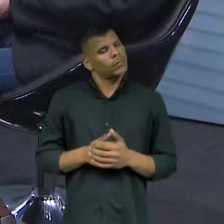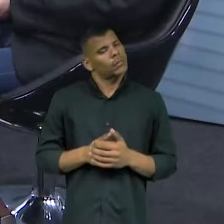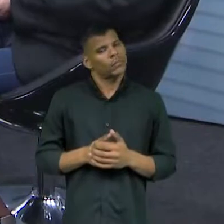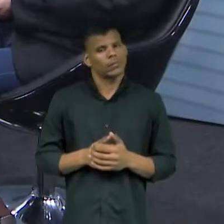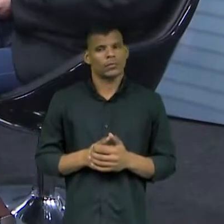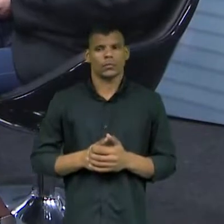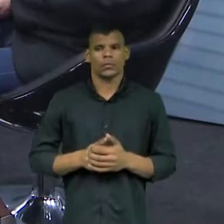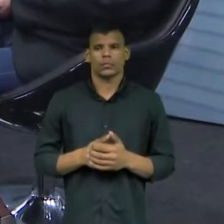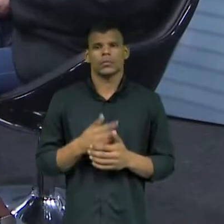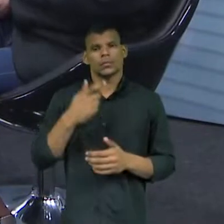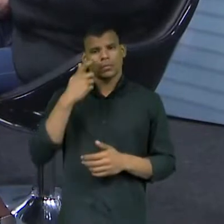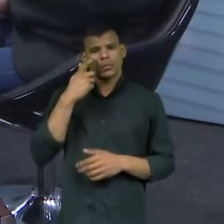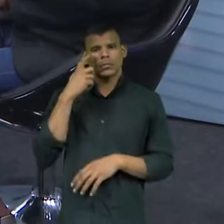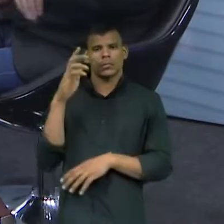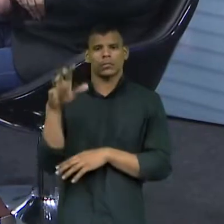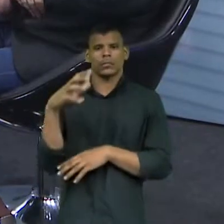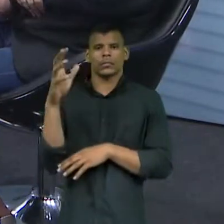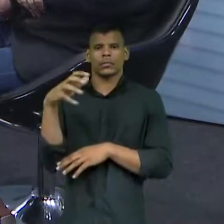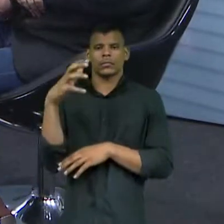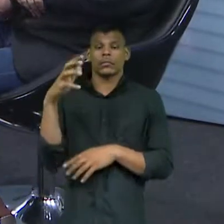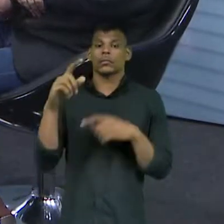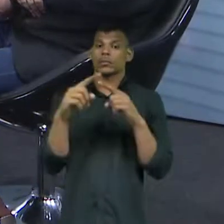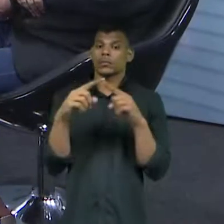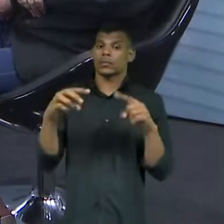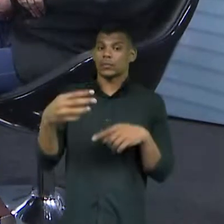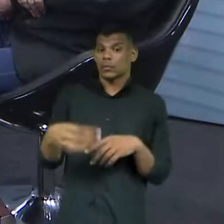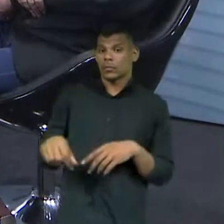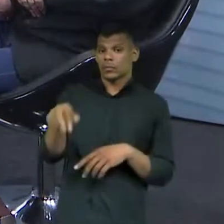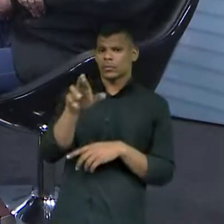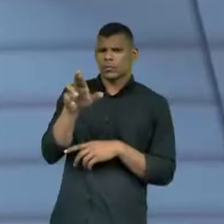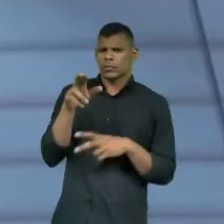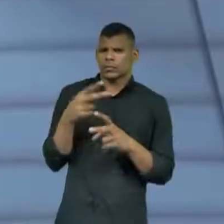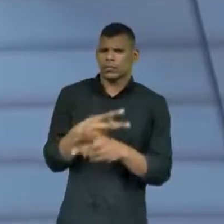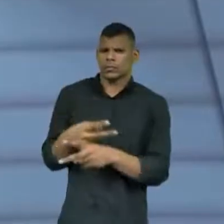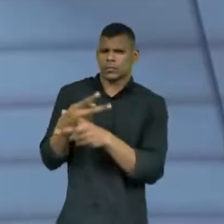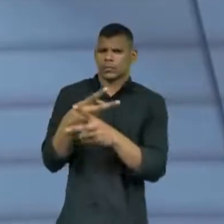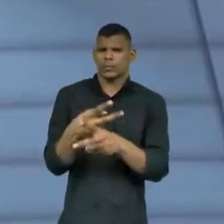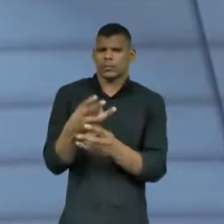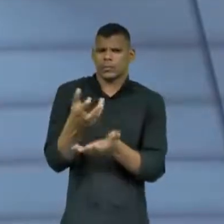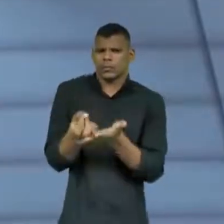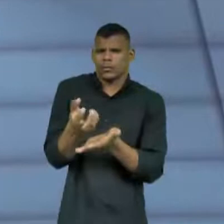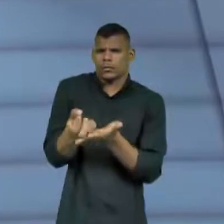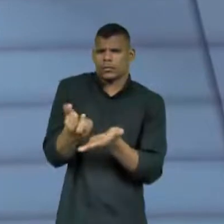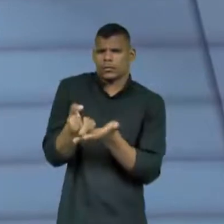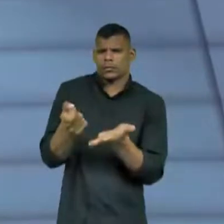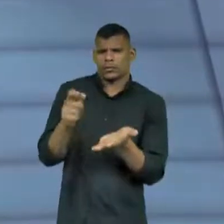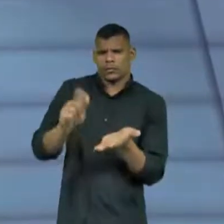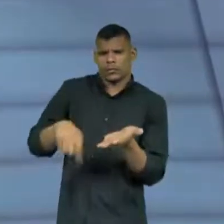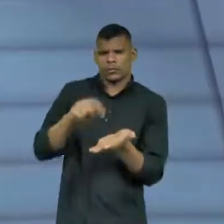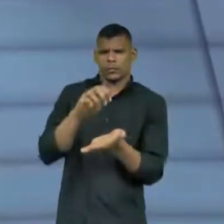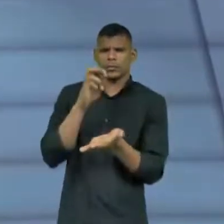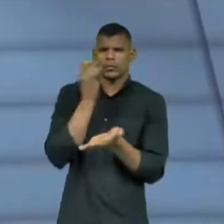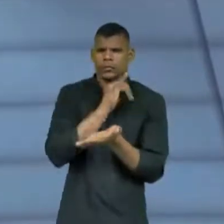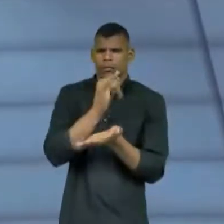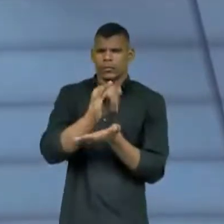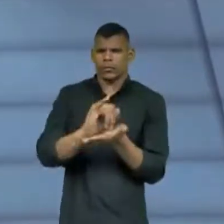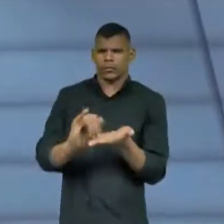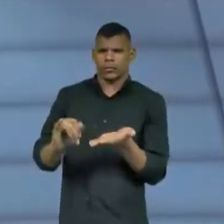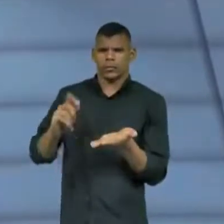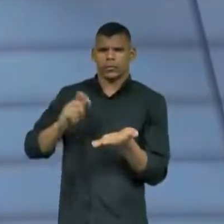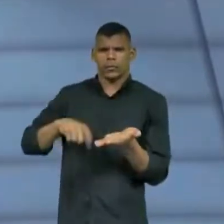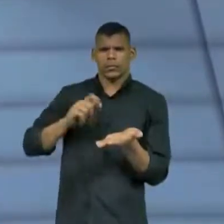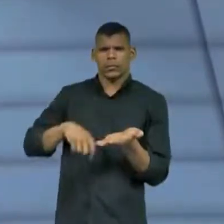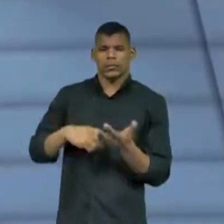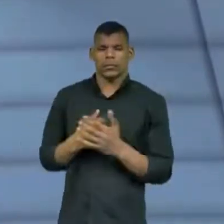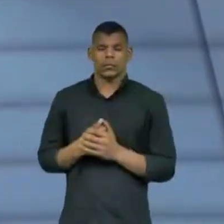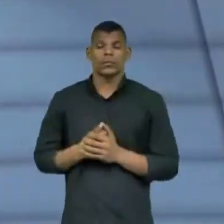pelo Ceará, você vê os... Pois no mar, vou apresentar uns dados para os senhores e para as senhoras aqui. A produtividade